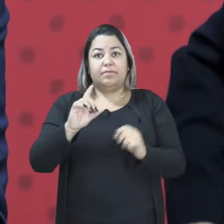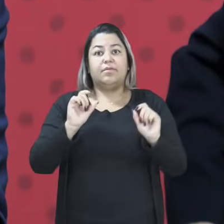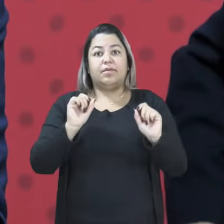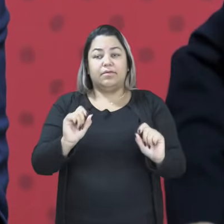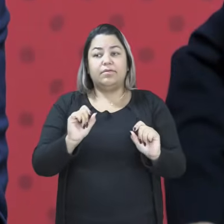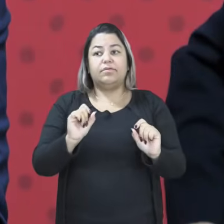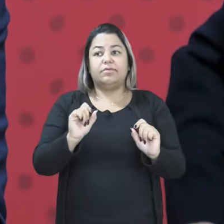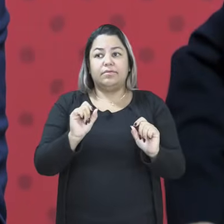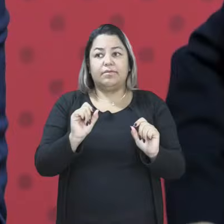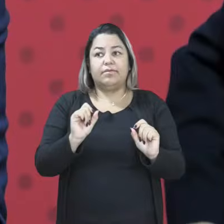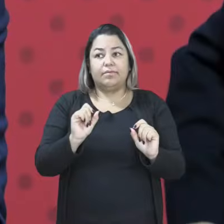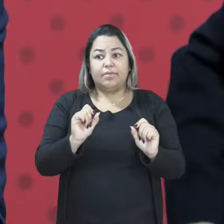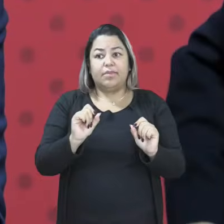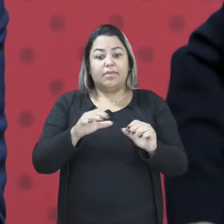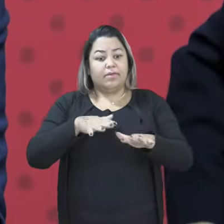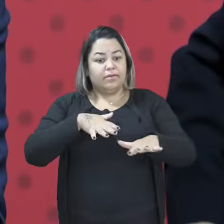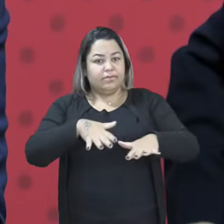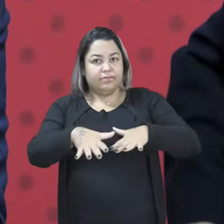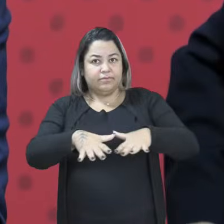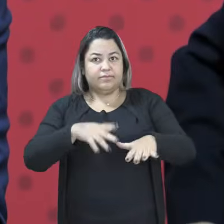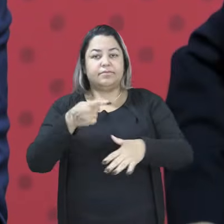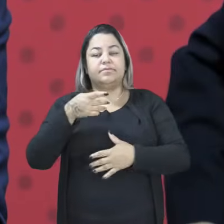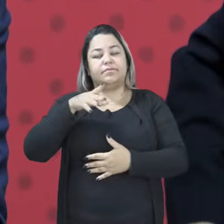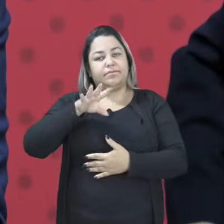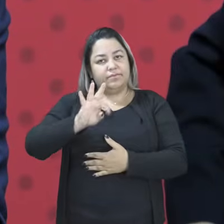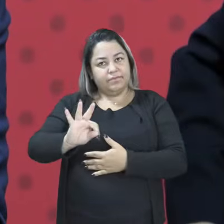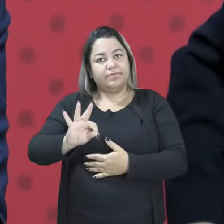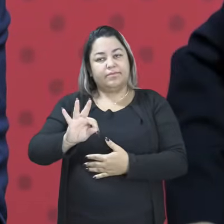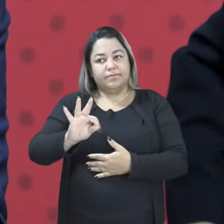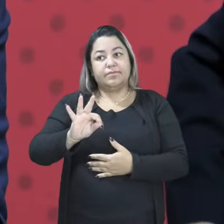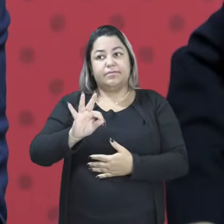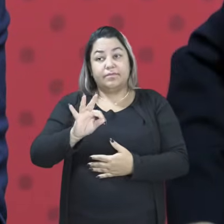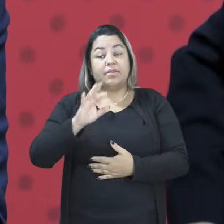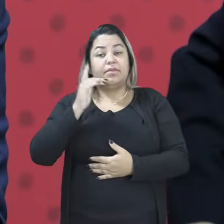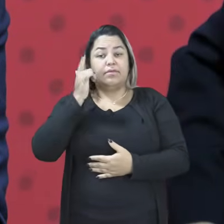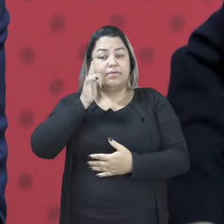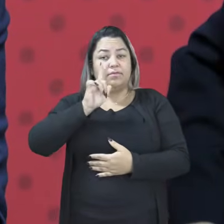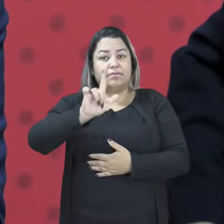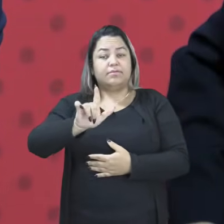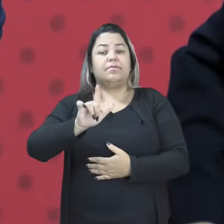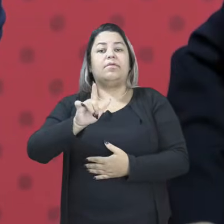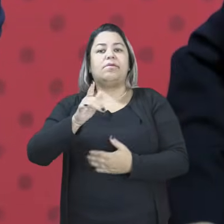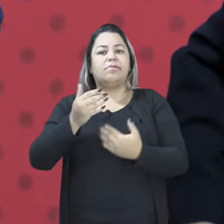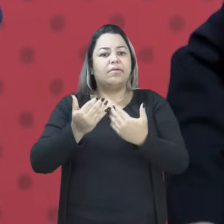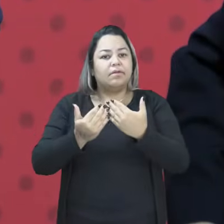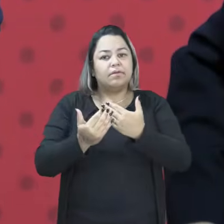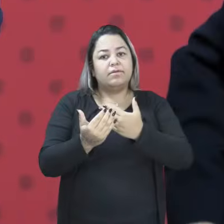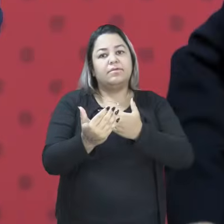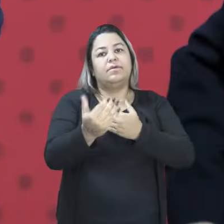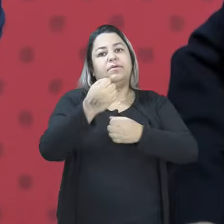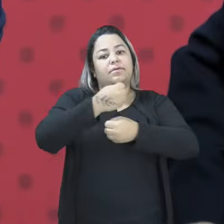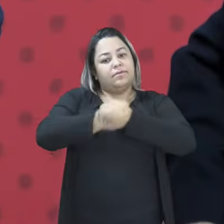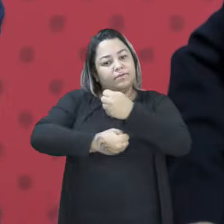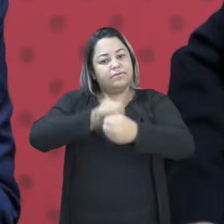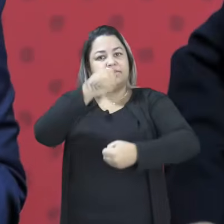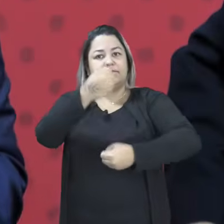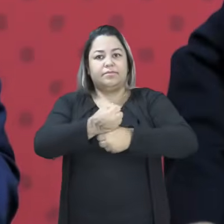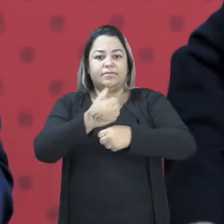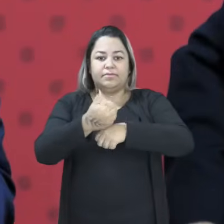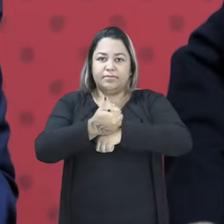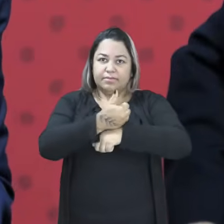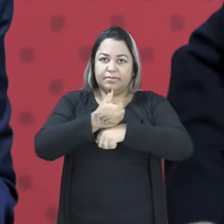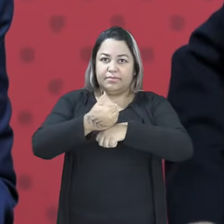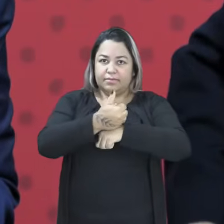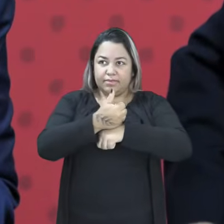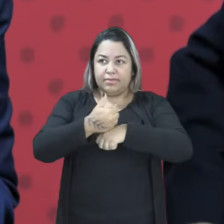maior mobilização que o PT conseguiu fazer ao longo da sua história e melhorarmos o nosso funcionamento. Evidente, nós somos